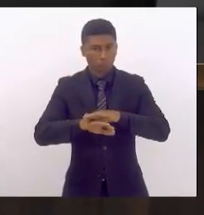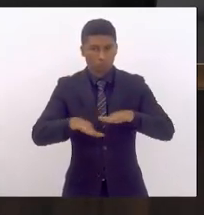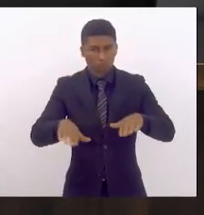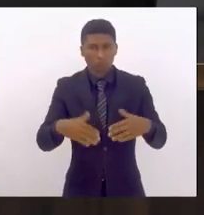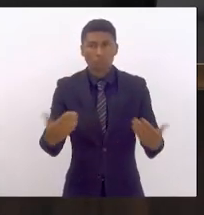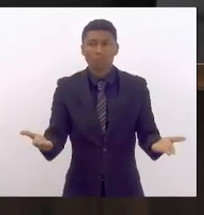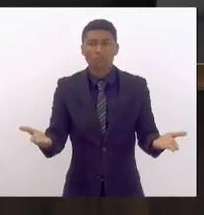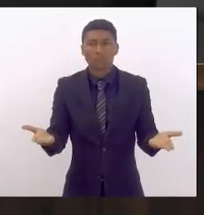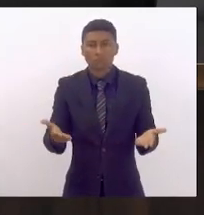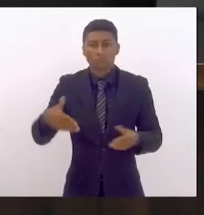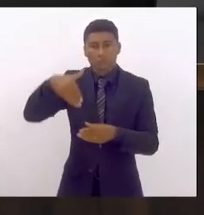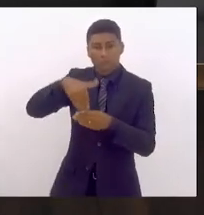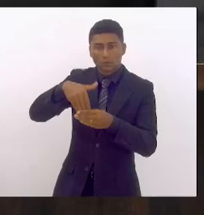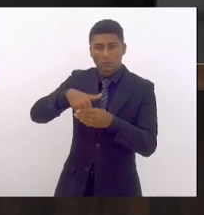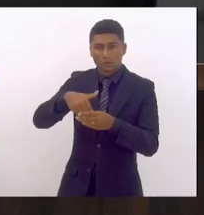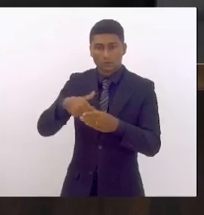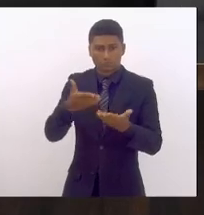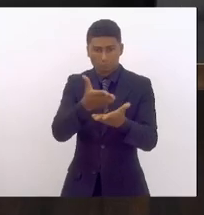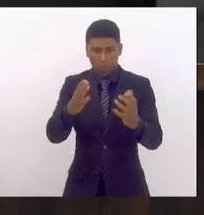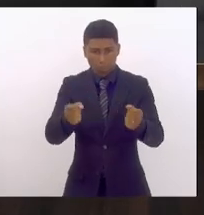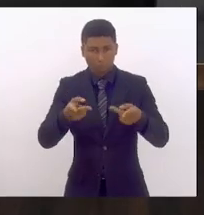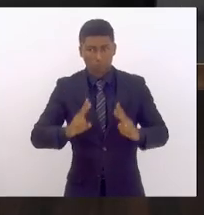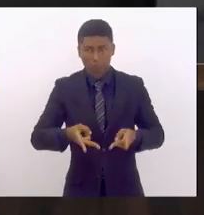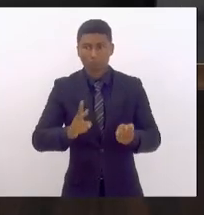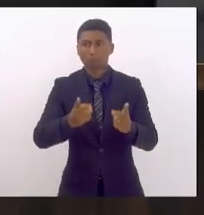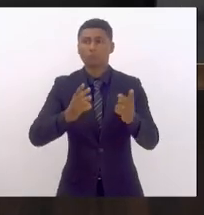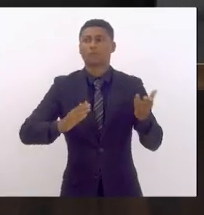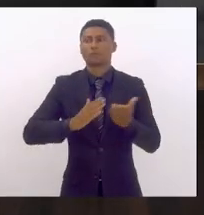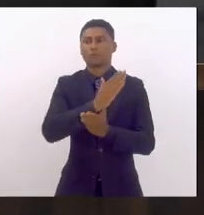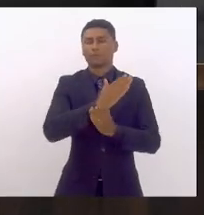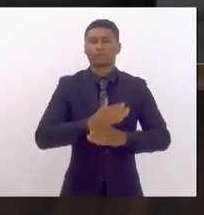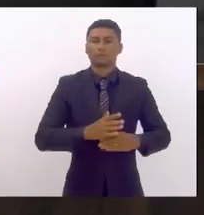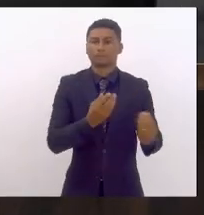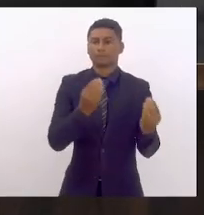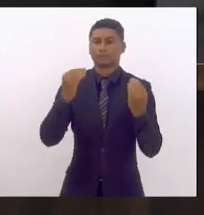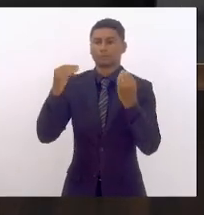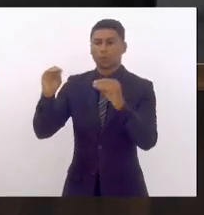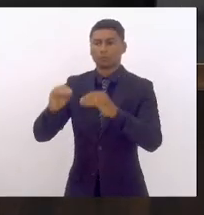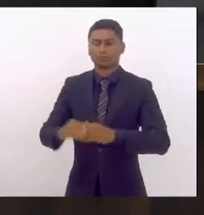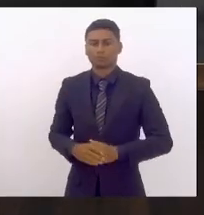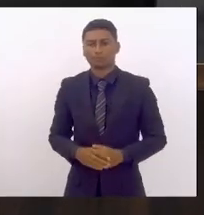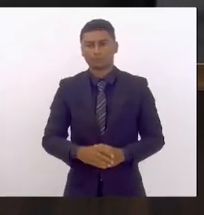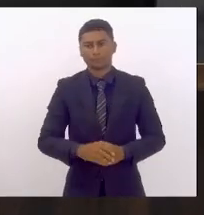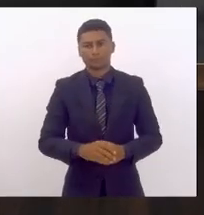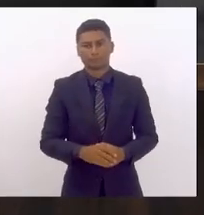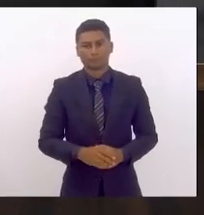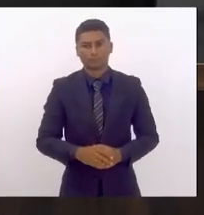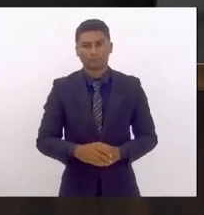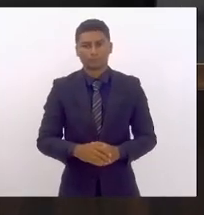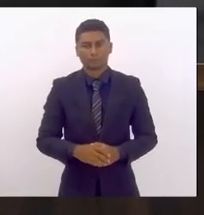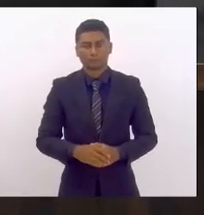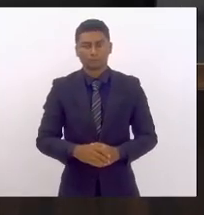discussão em votação senhor que aprovam permaneça Como estão aprovado vai a publicação